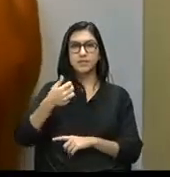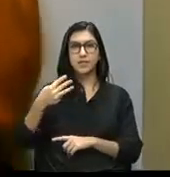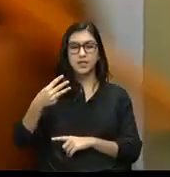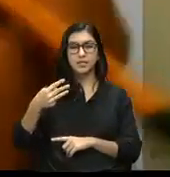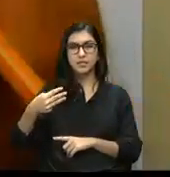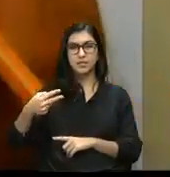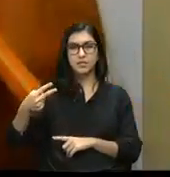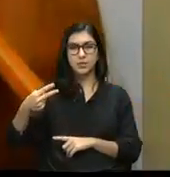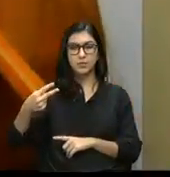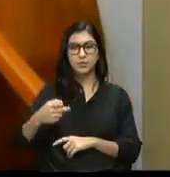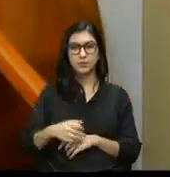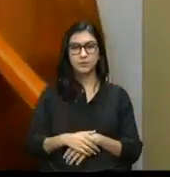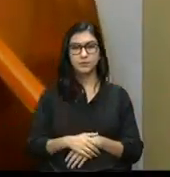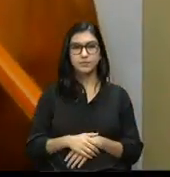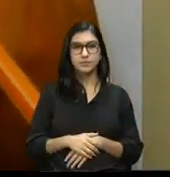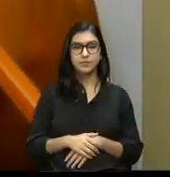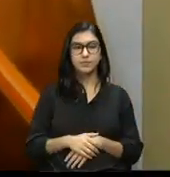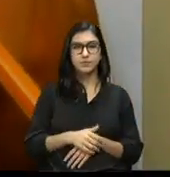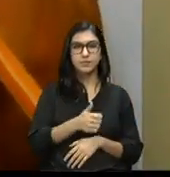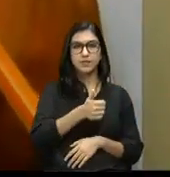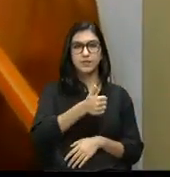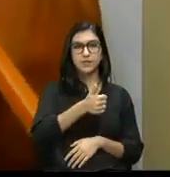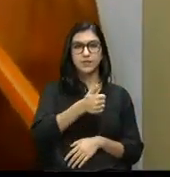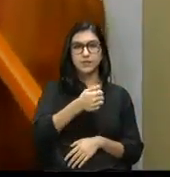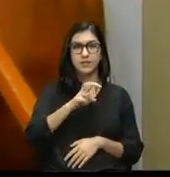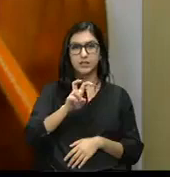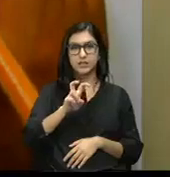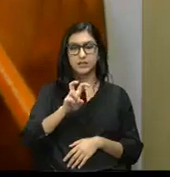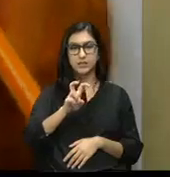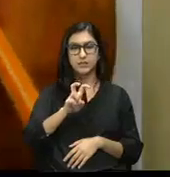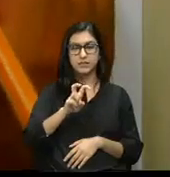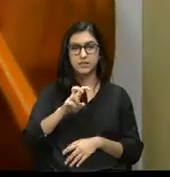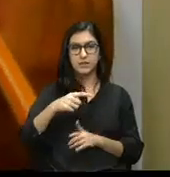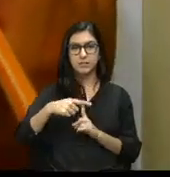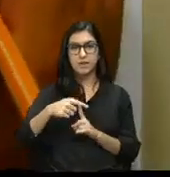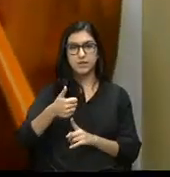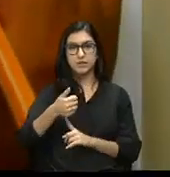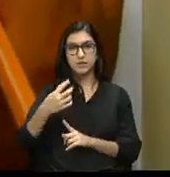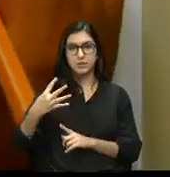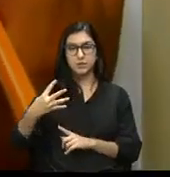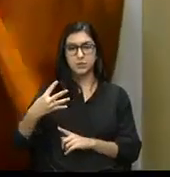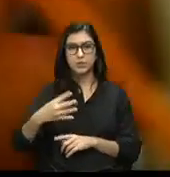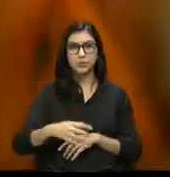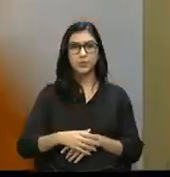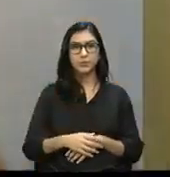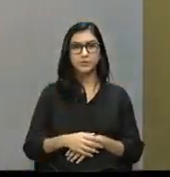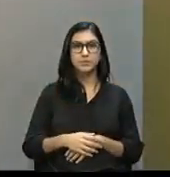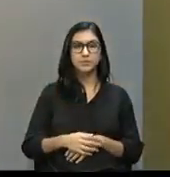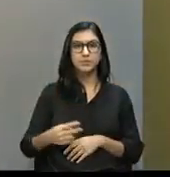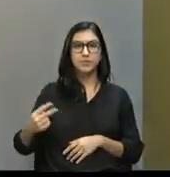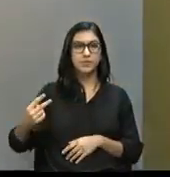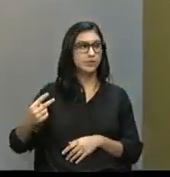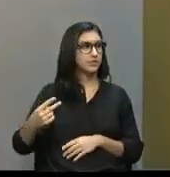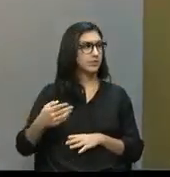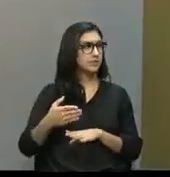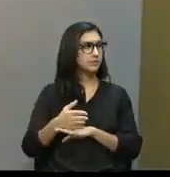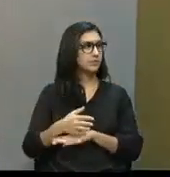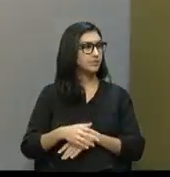segunda entrada, 15 mais 14 na terceira entrada.